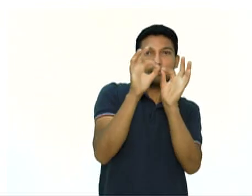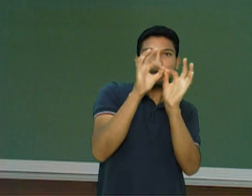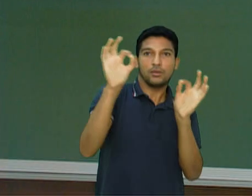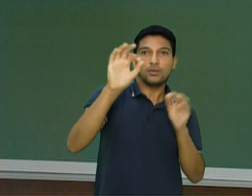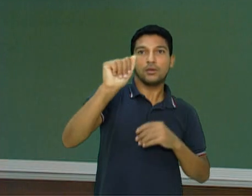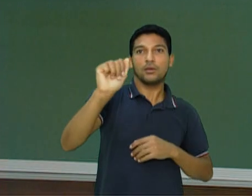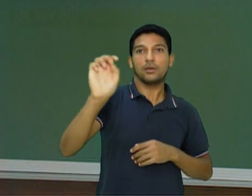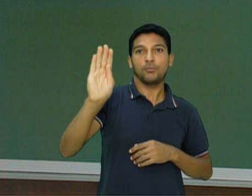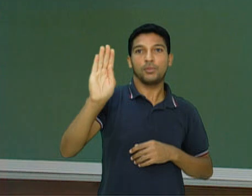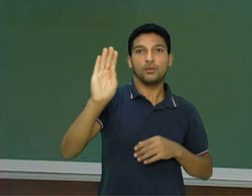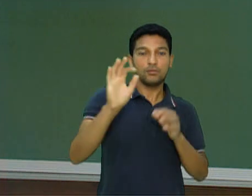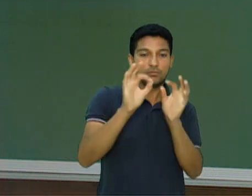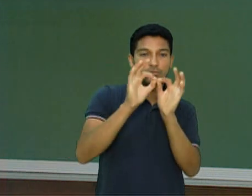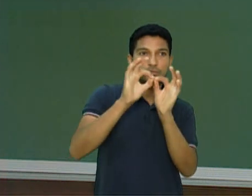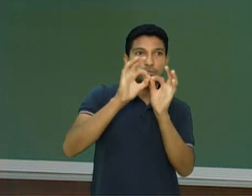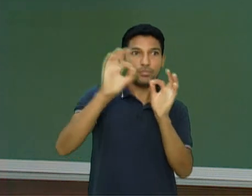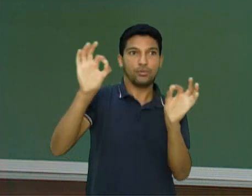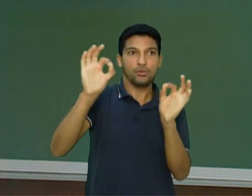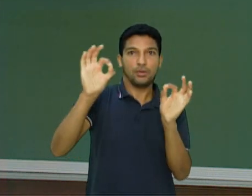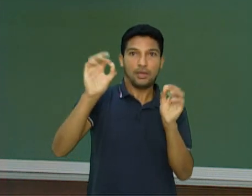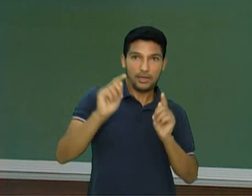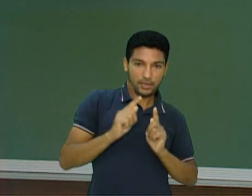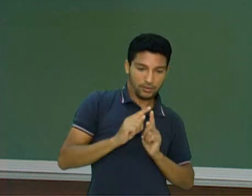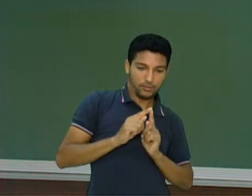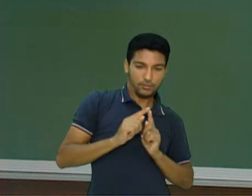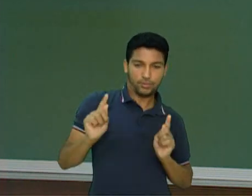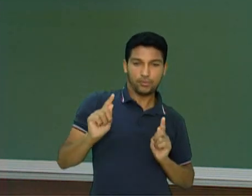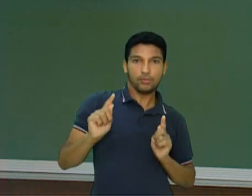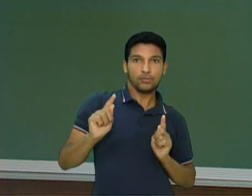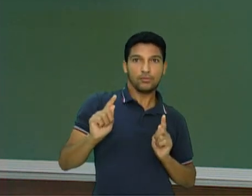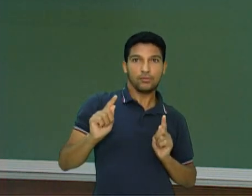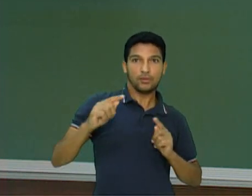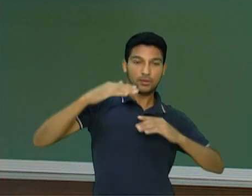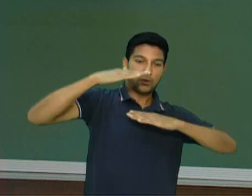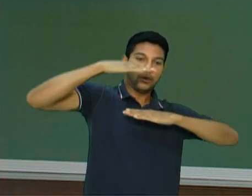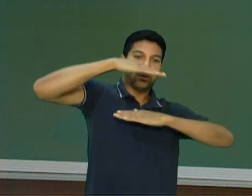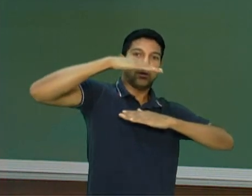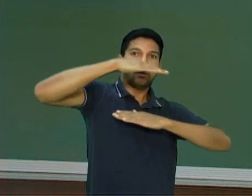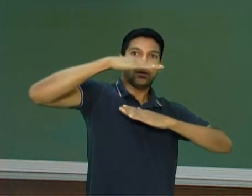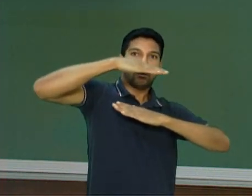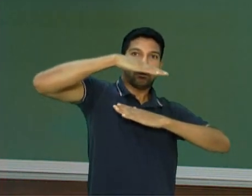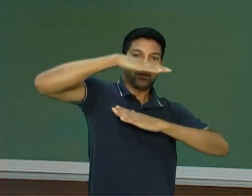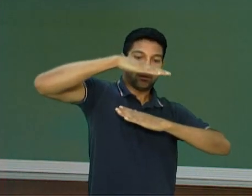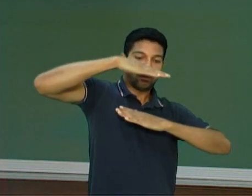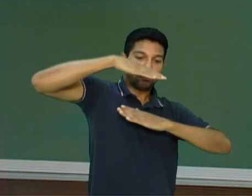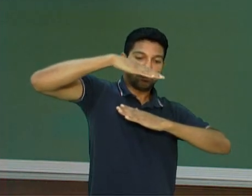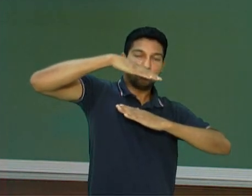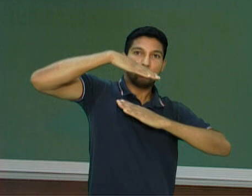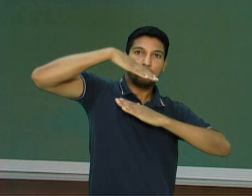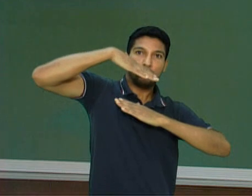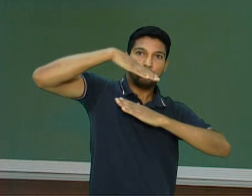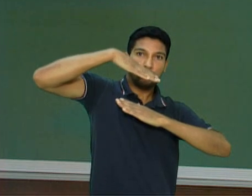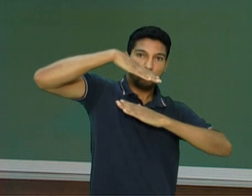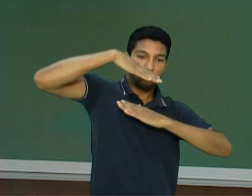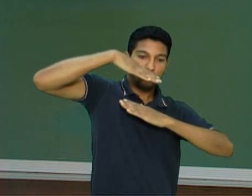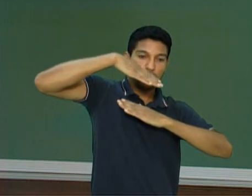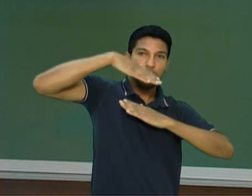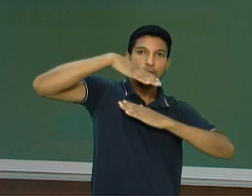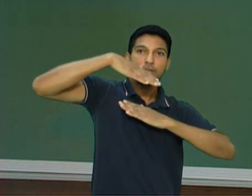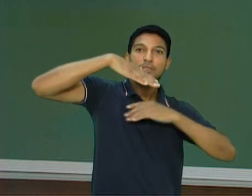Esse segmentinho aqui, seja paralelo ao plano. Então, a sua projeção vai ser paralelo ao segmento dado,